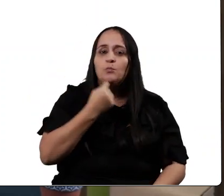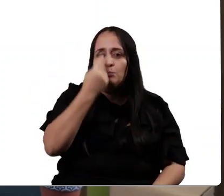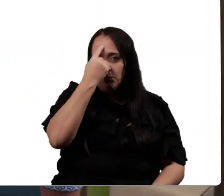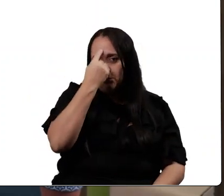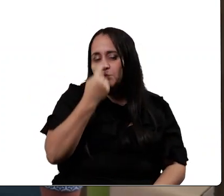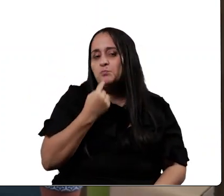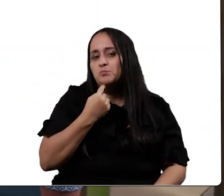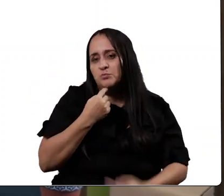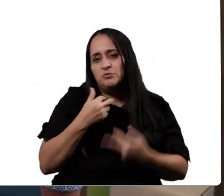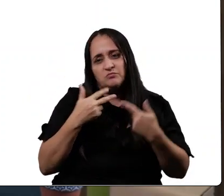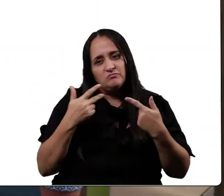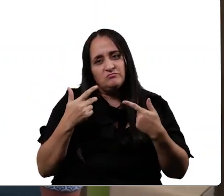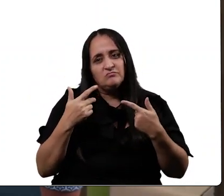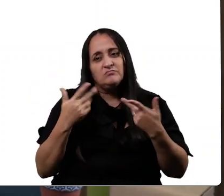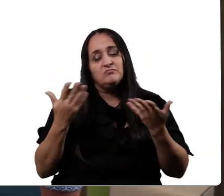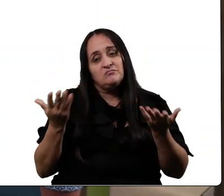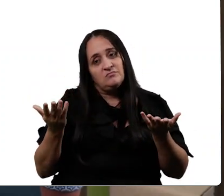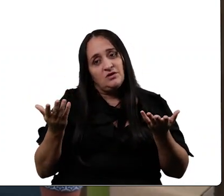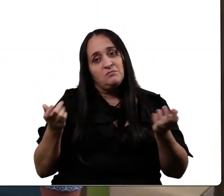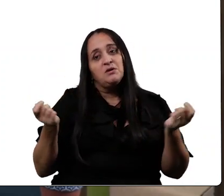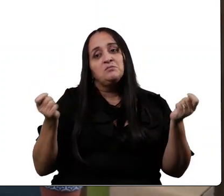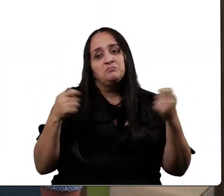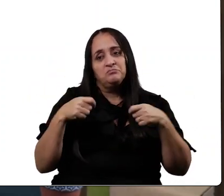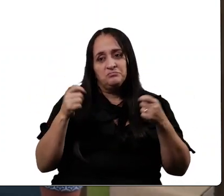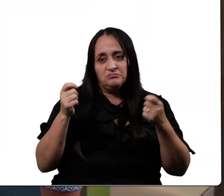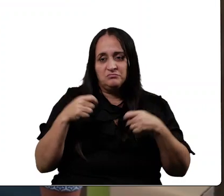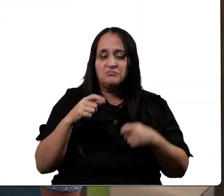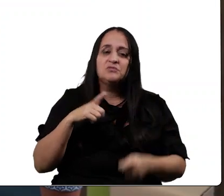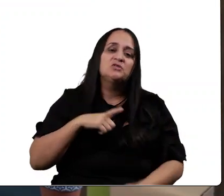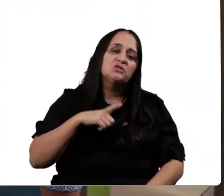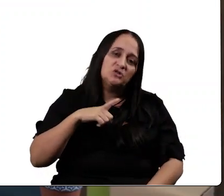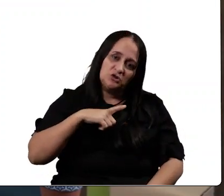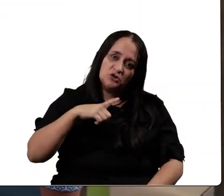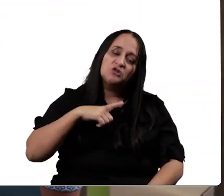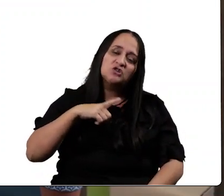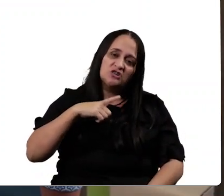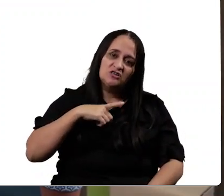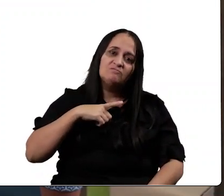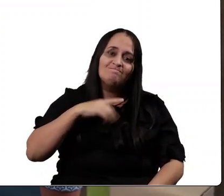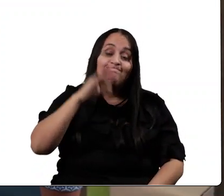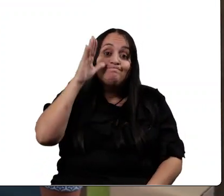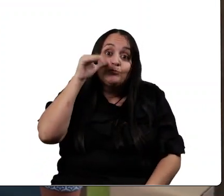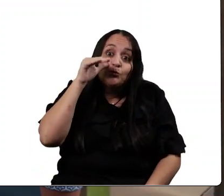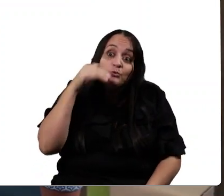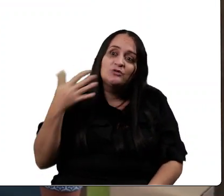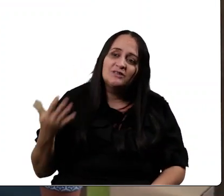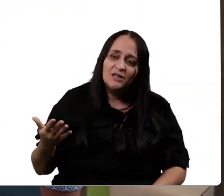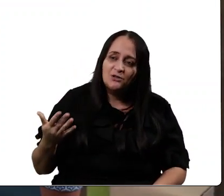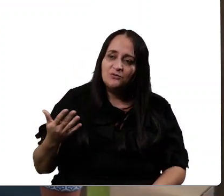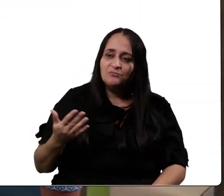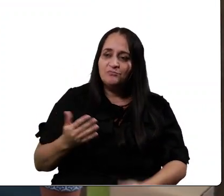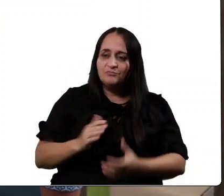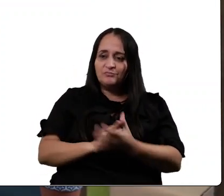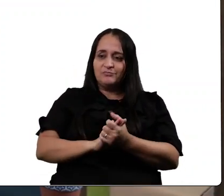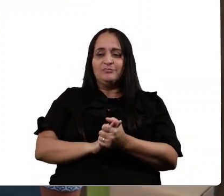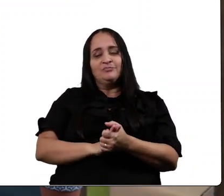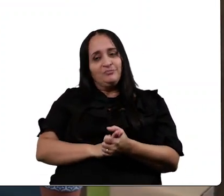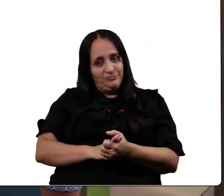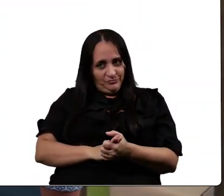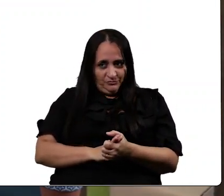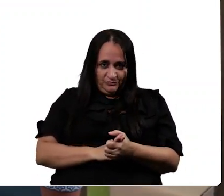preservando o ato em si do fazer xixi, mas sim, existiam vídeos mostrando essa curiosidade. Pois